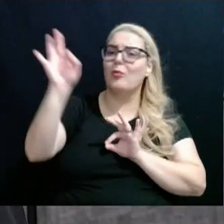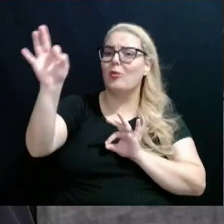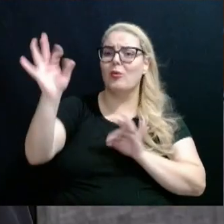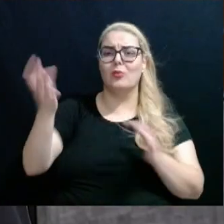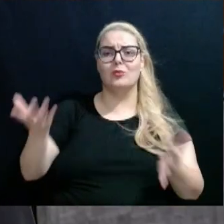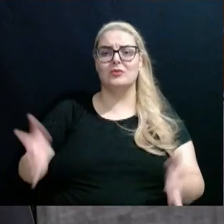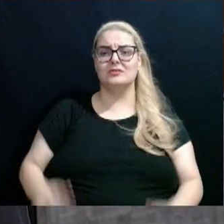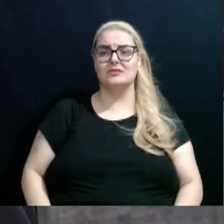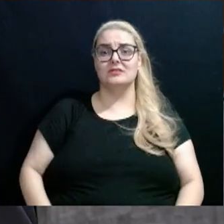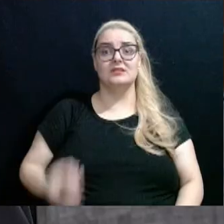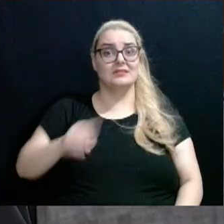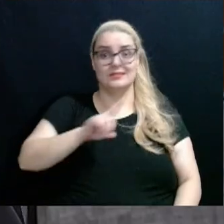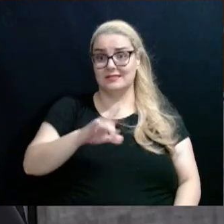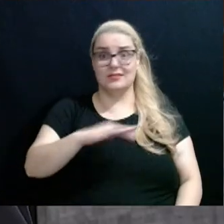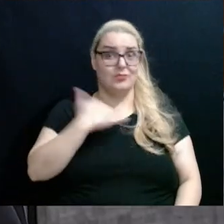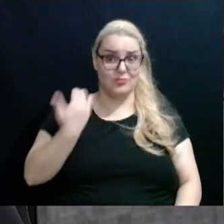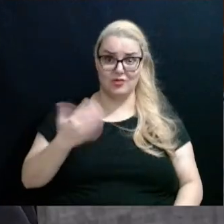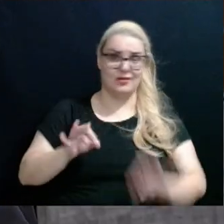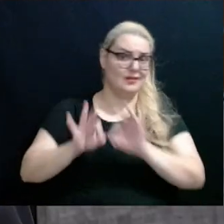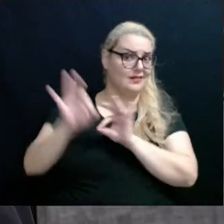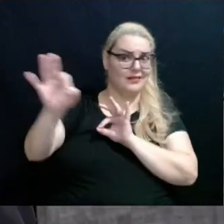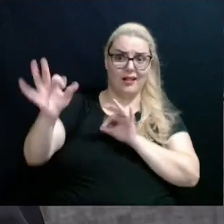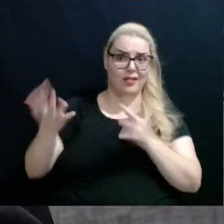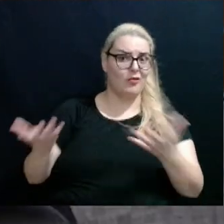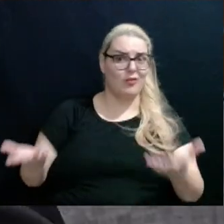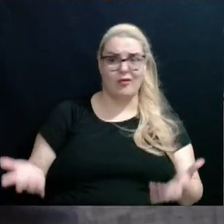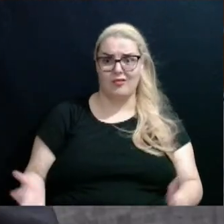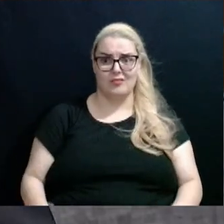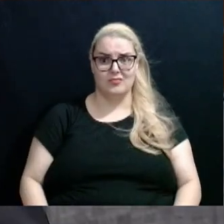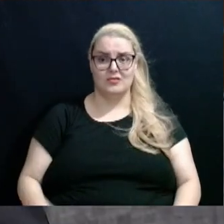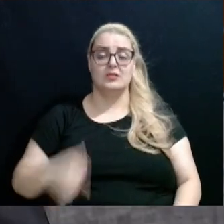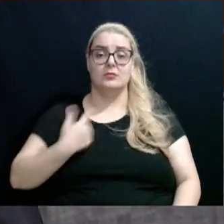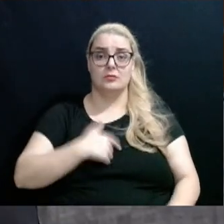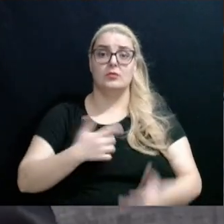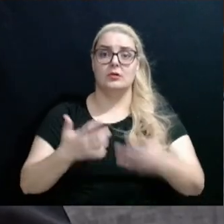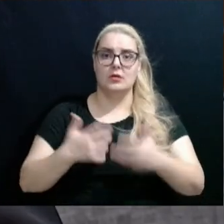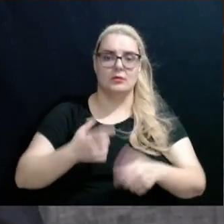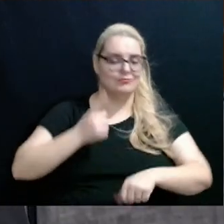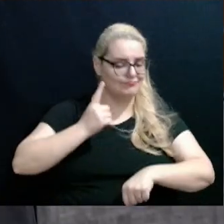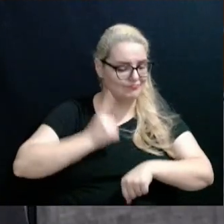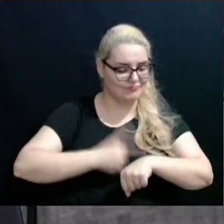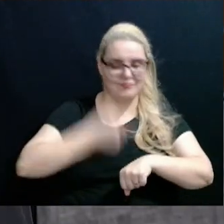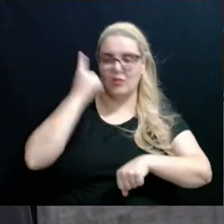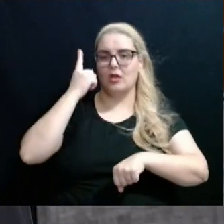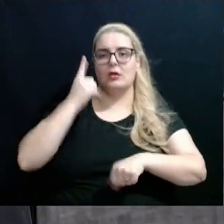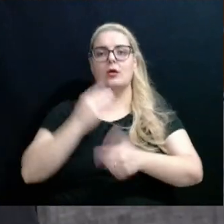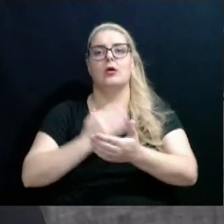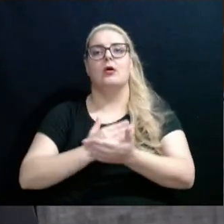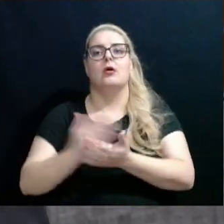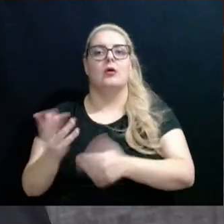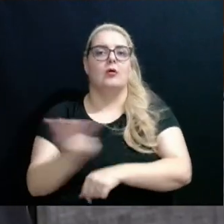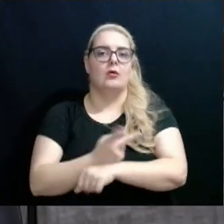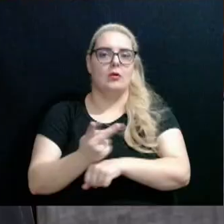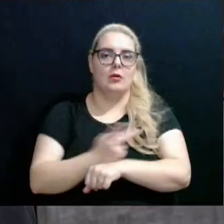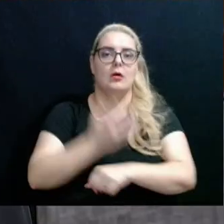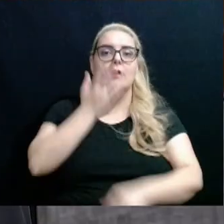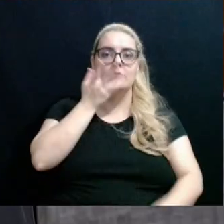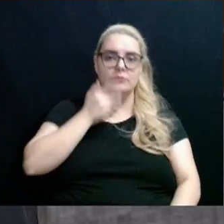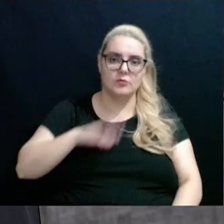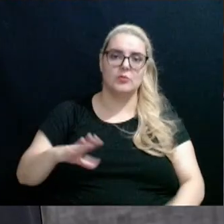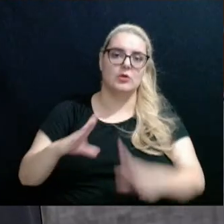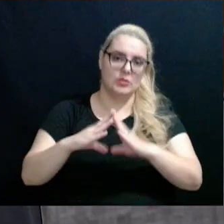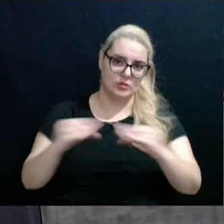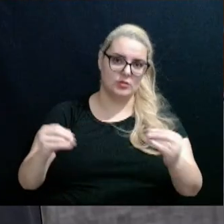estiver morta, ela está muito longe. Então nós queremos que imediato já comece a procurar a criança que estiver desaparecida.